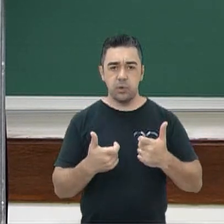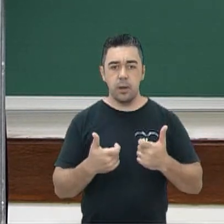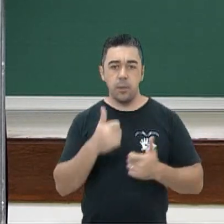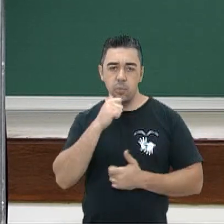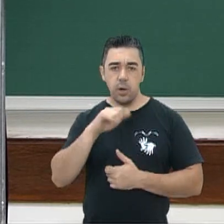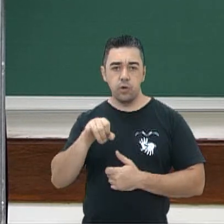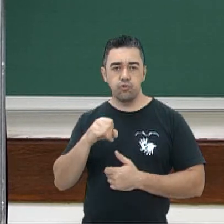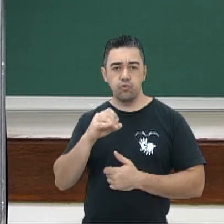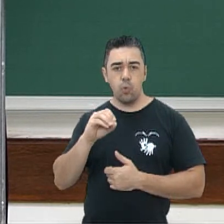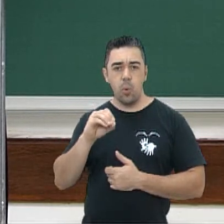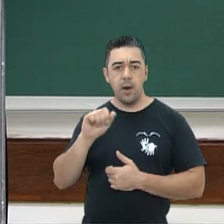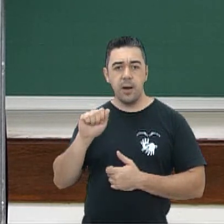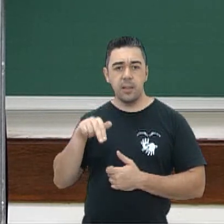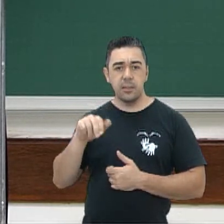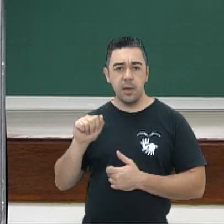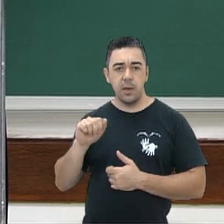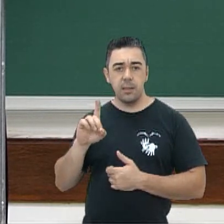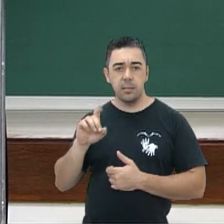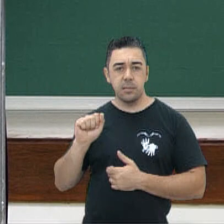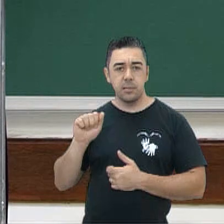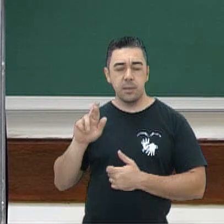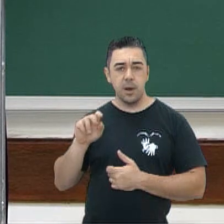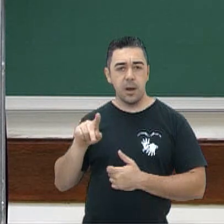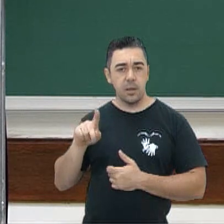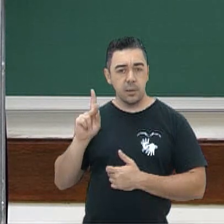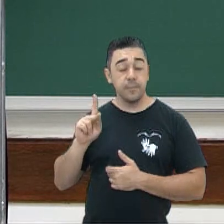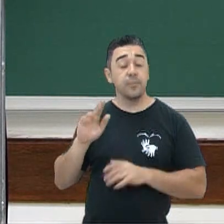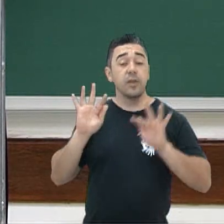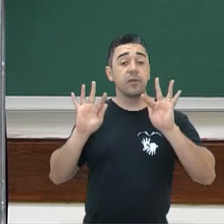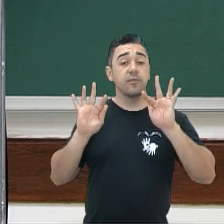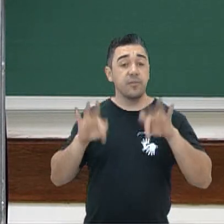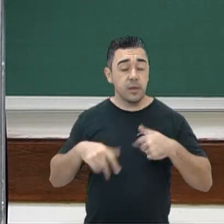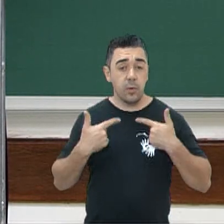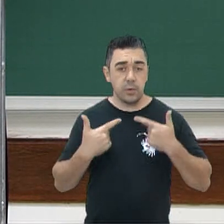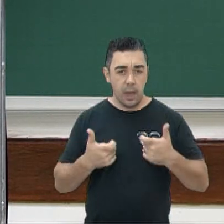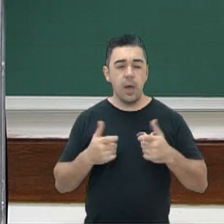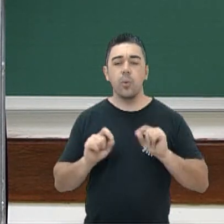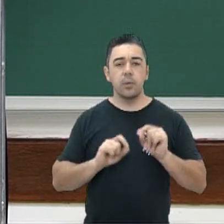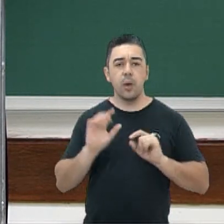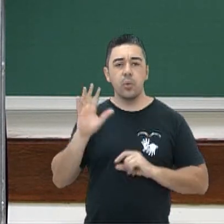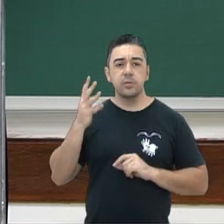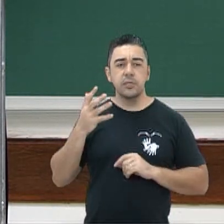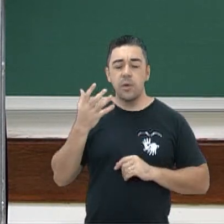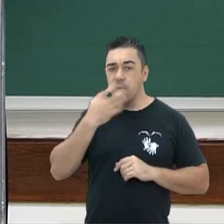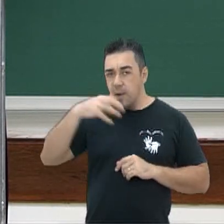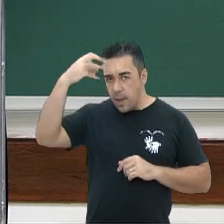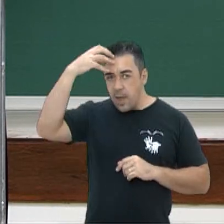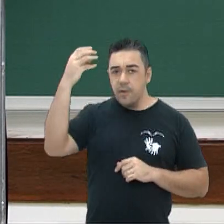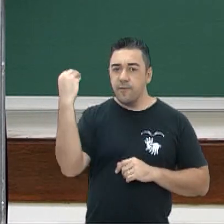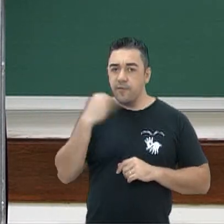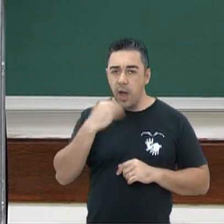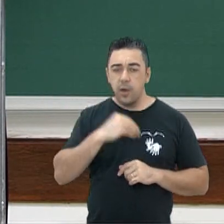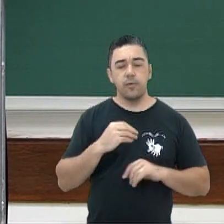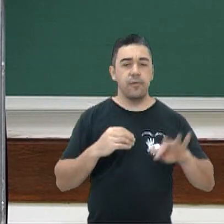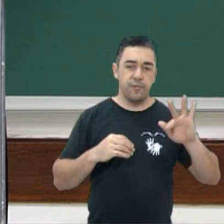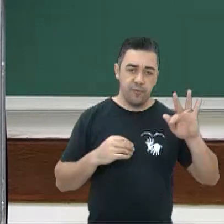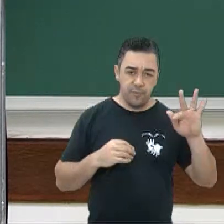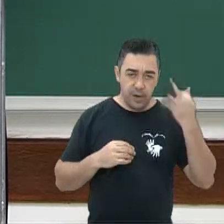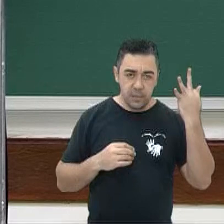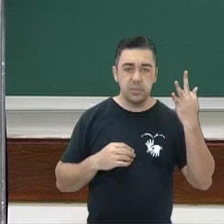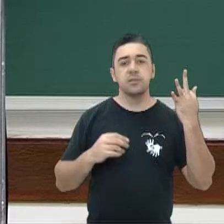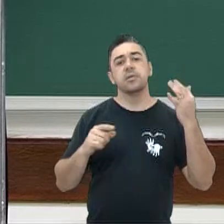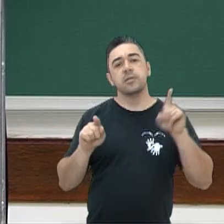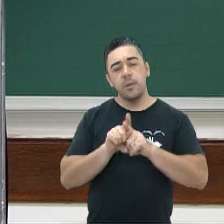Então é interessante que vocês entendam um pouco melhor. Ao final da guerra, né, a nobreza estava enfraquecida nos dois reinos, tanto na